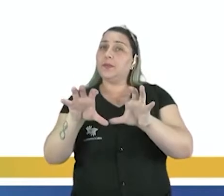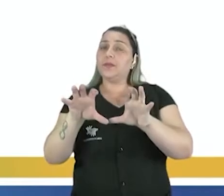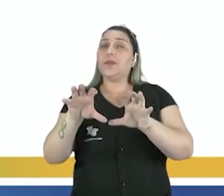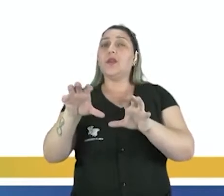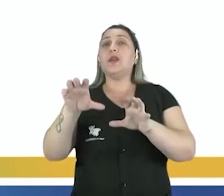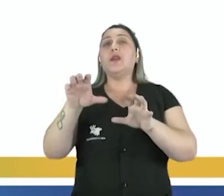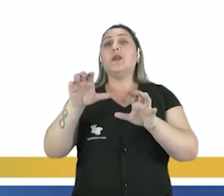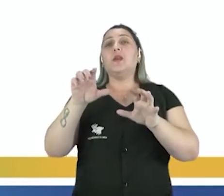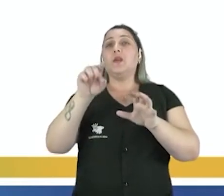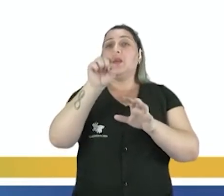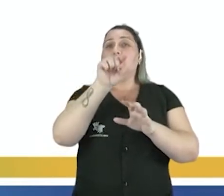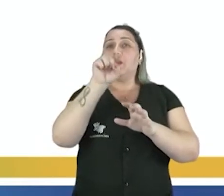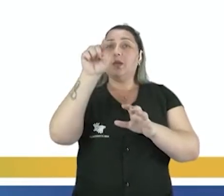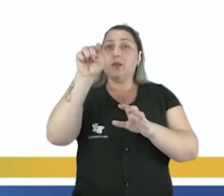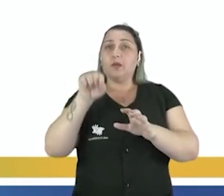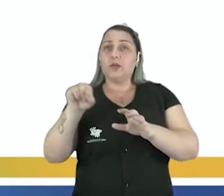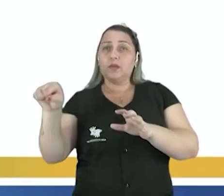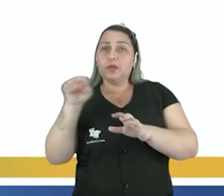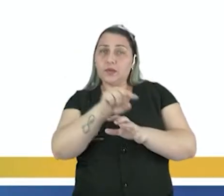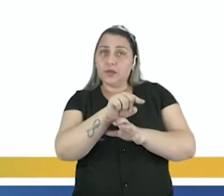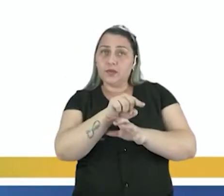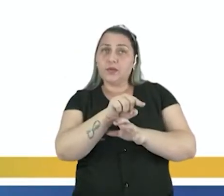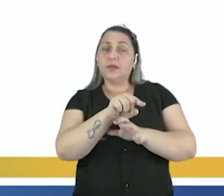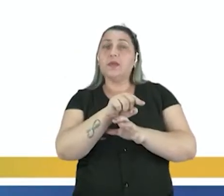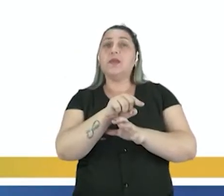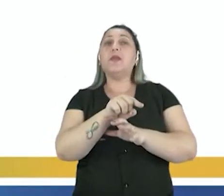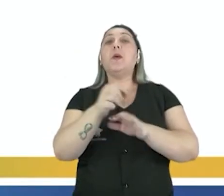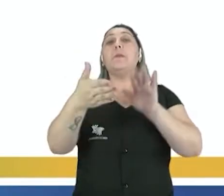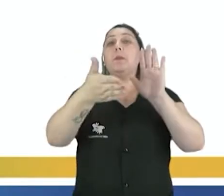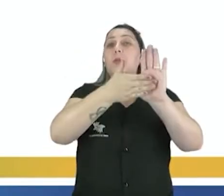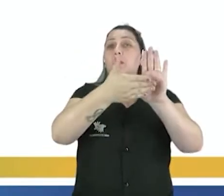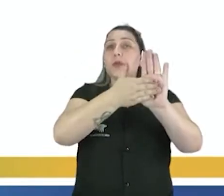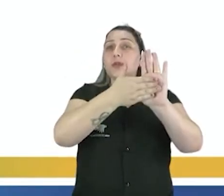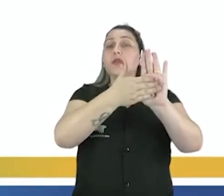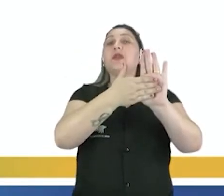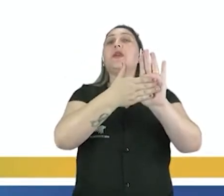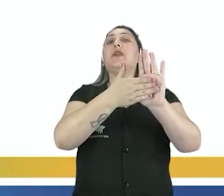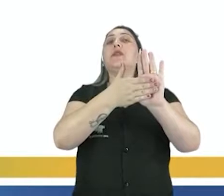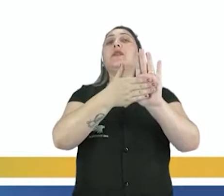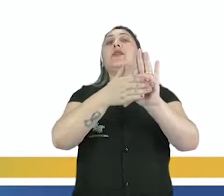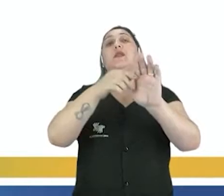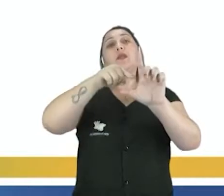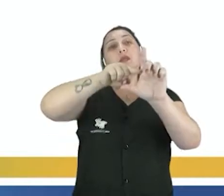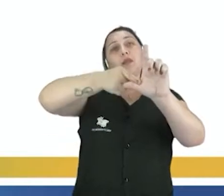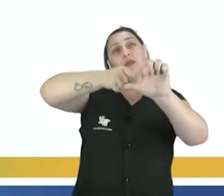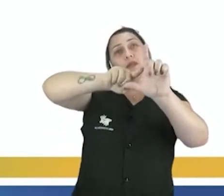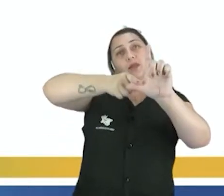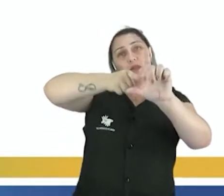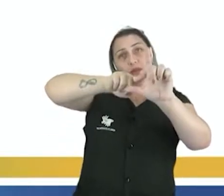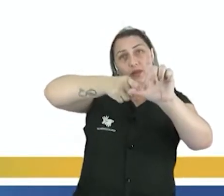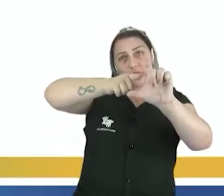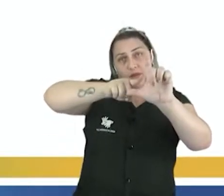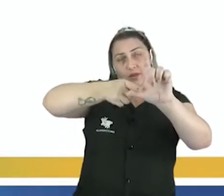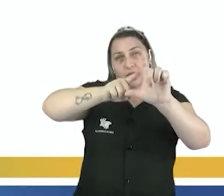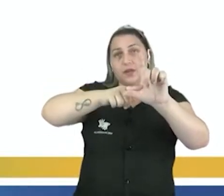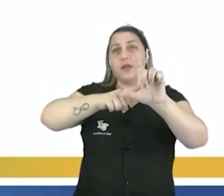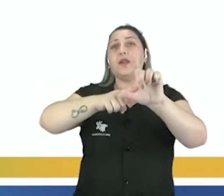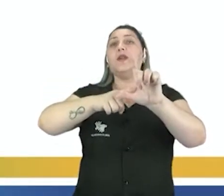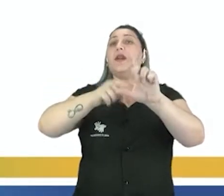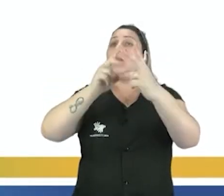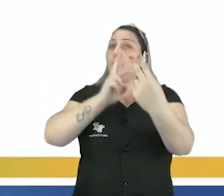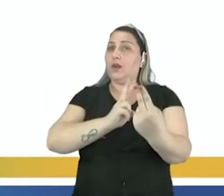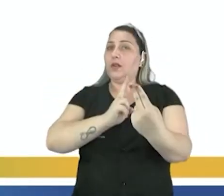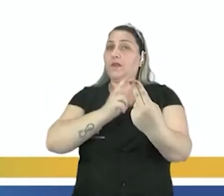os lados correspondentes são proporcionais e os ângulos correspondentes são